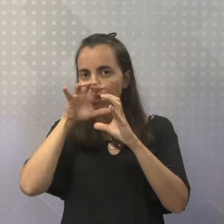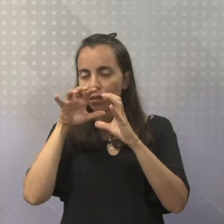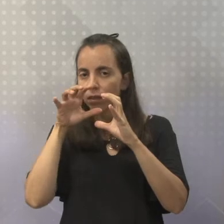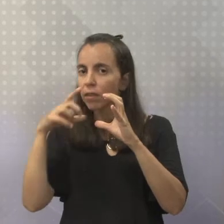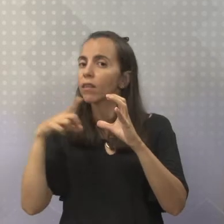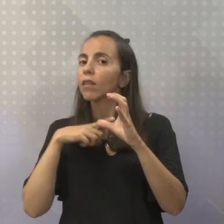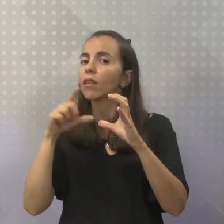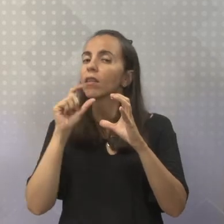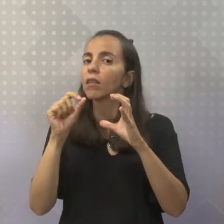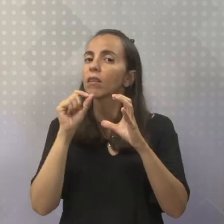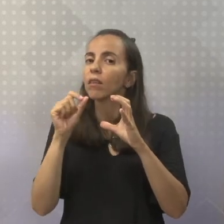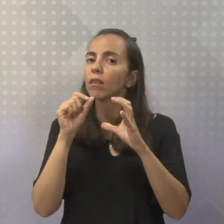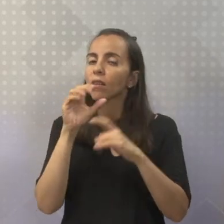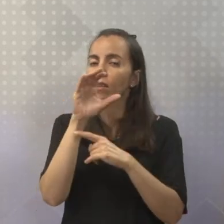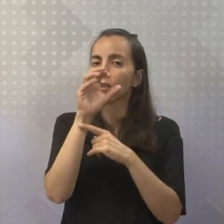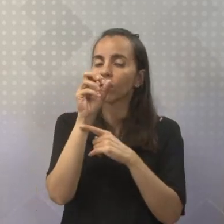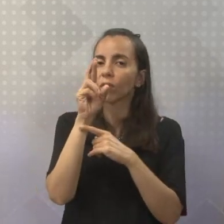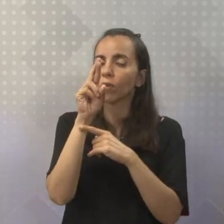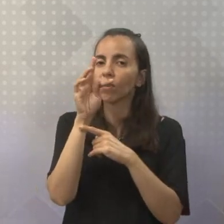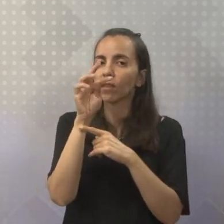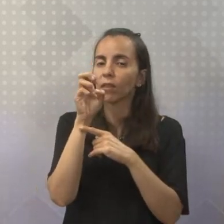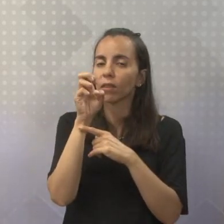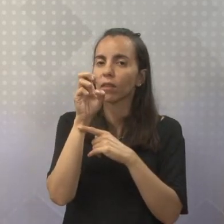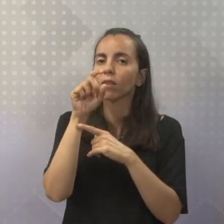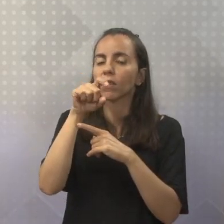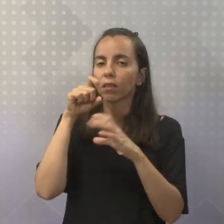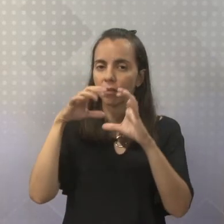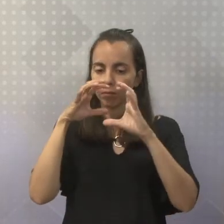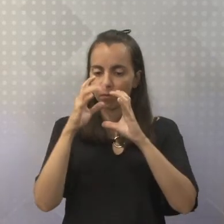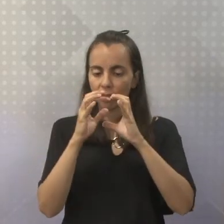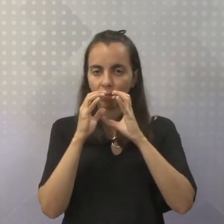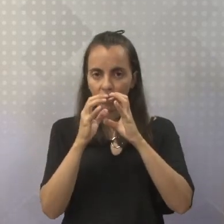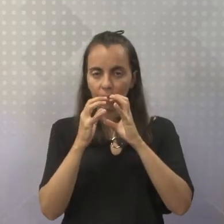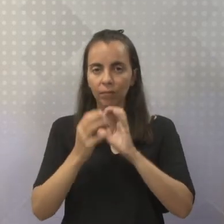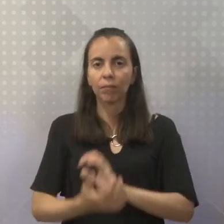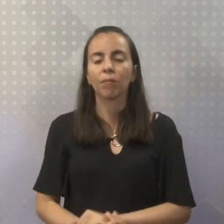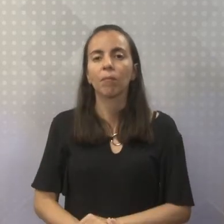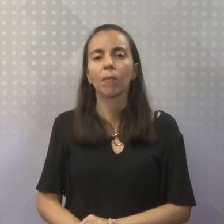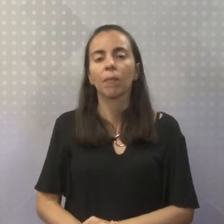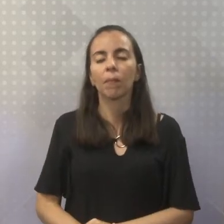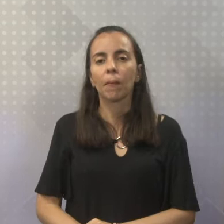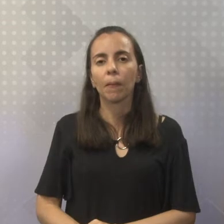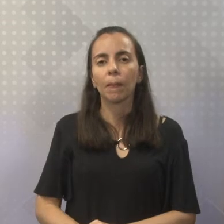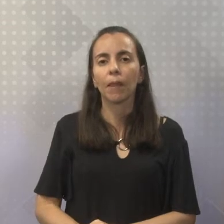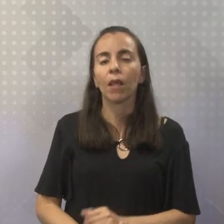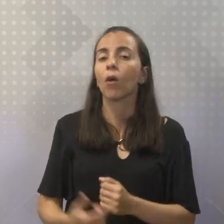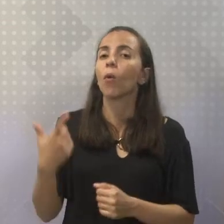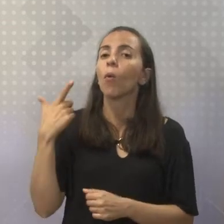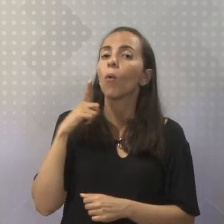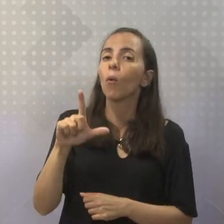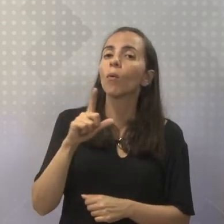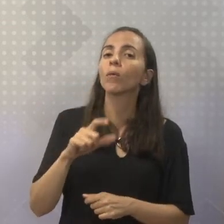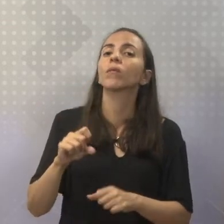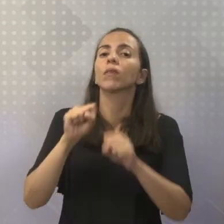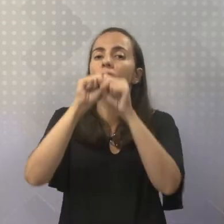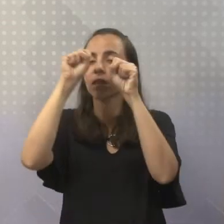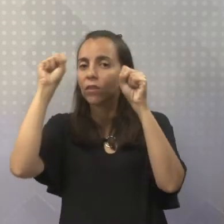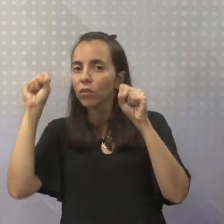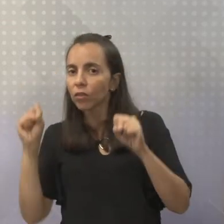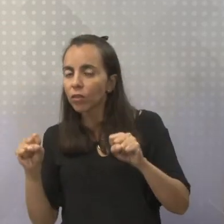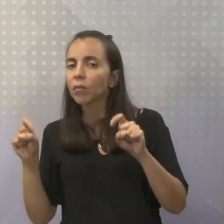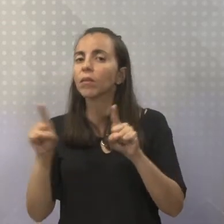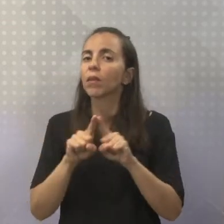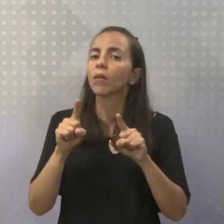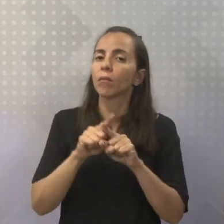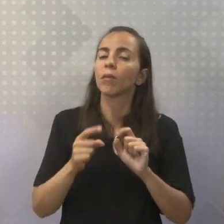que é o córtex. A gente tem aí o outro sistema periférico, né?